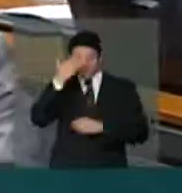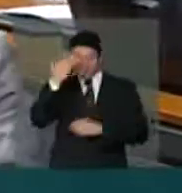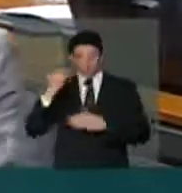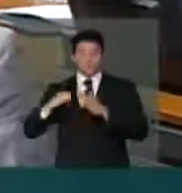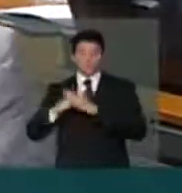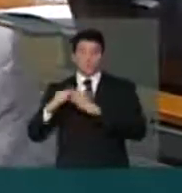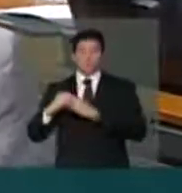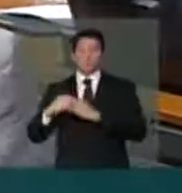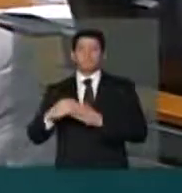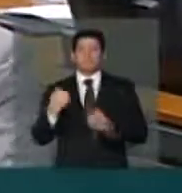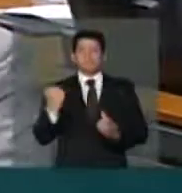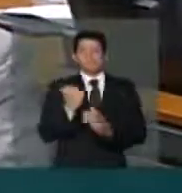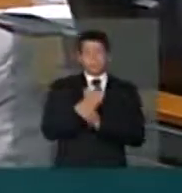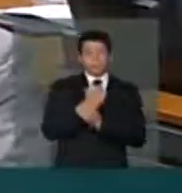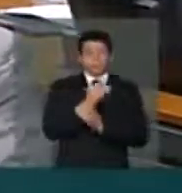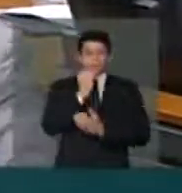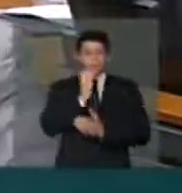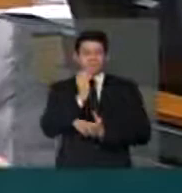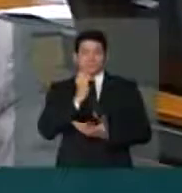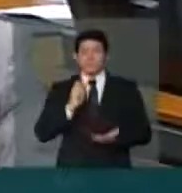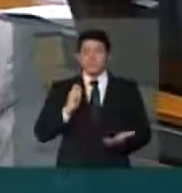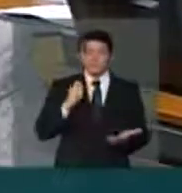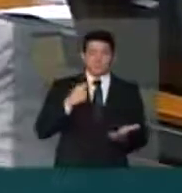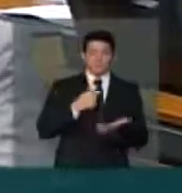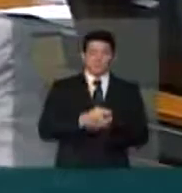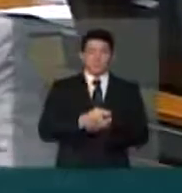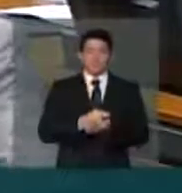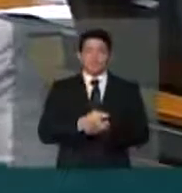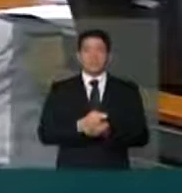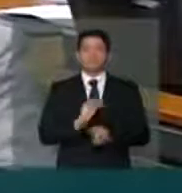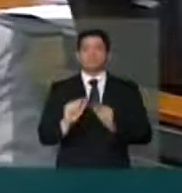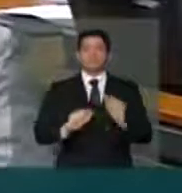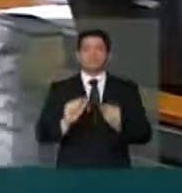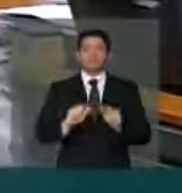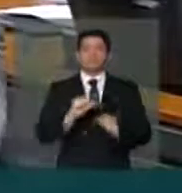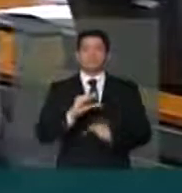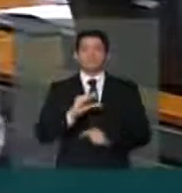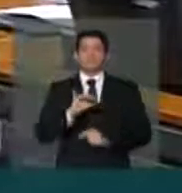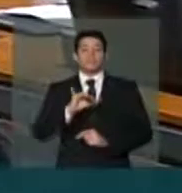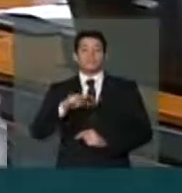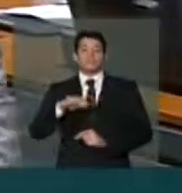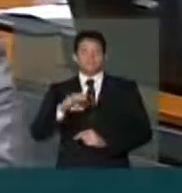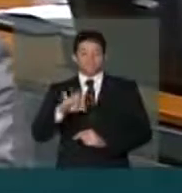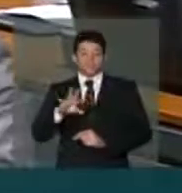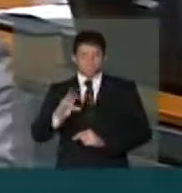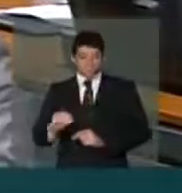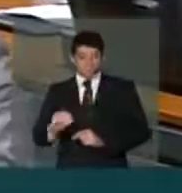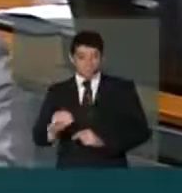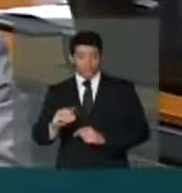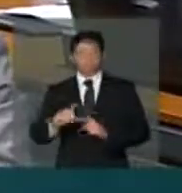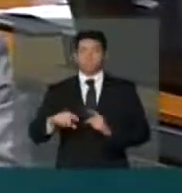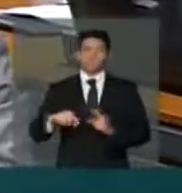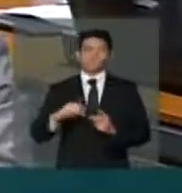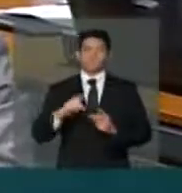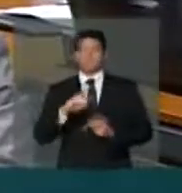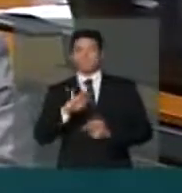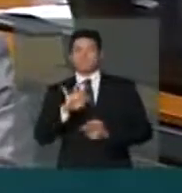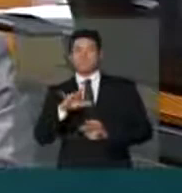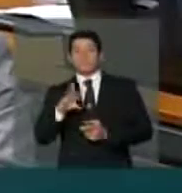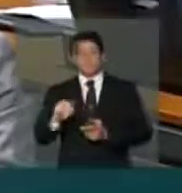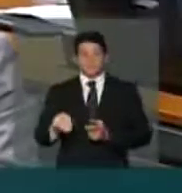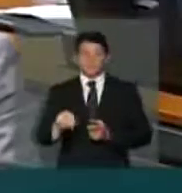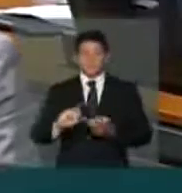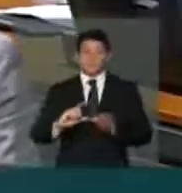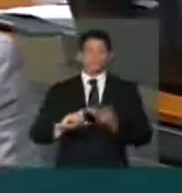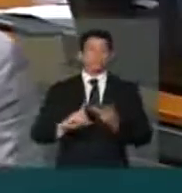segurança receberam das empresas em pagamento cimento, brita, areia, porque sequer receberam dinheiro. Minha Casa